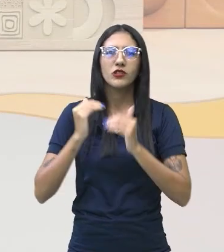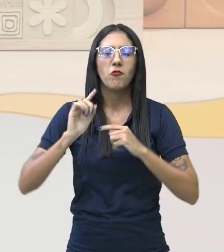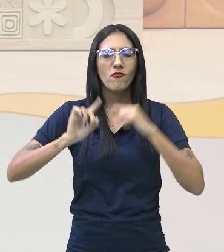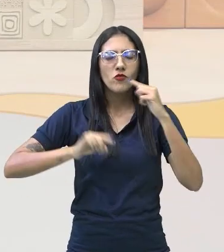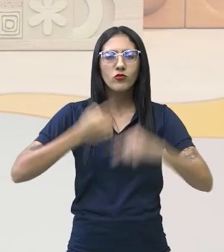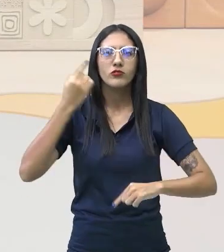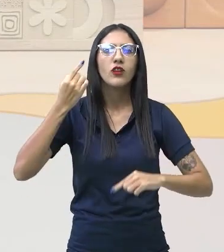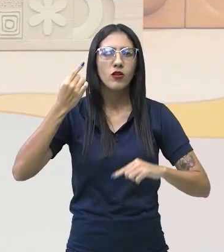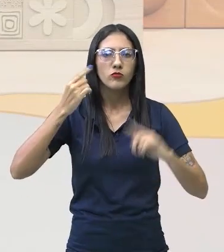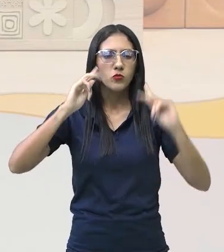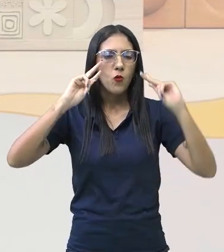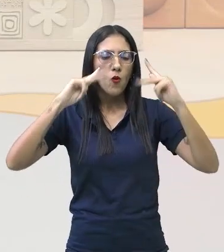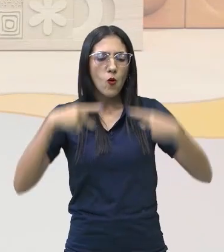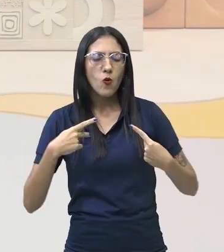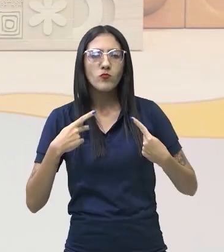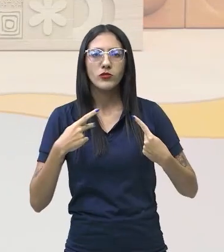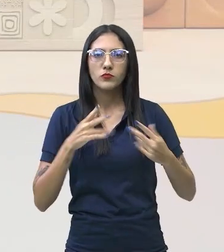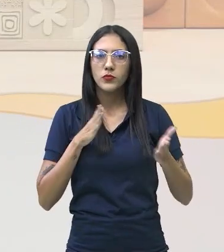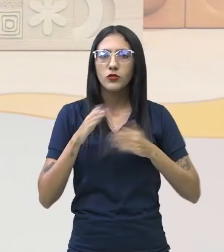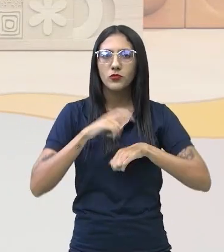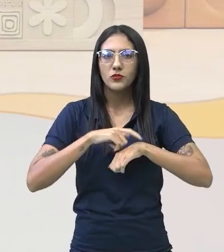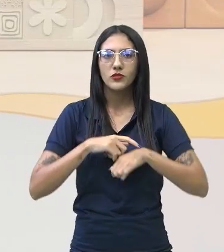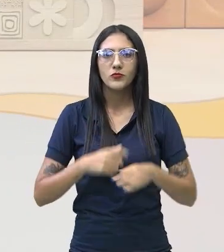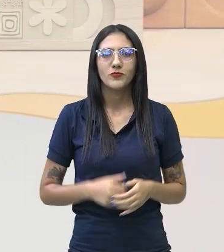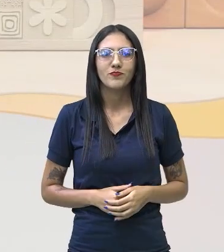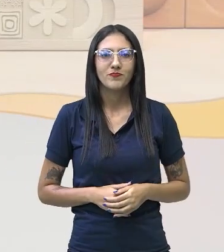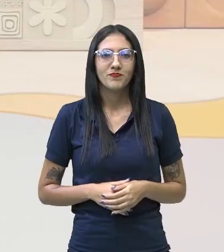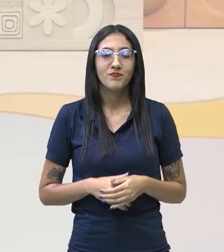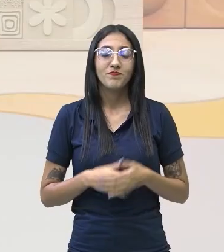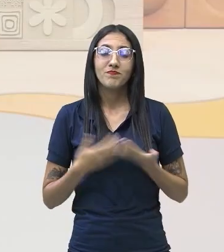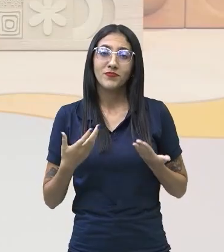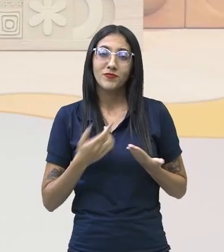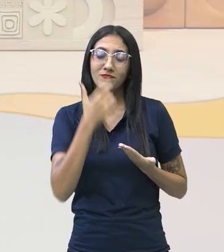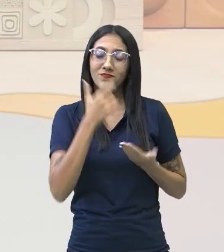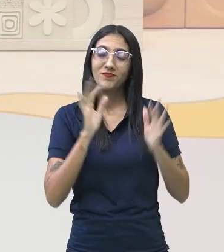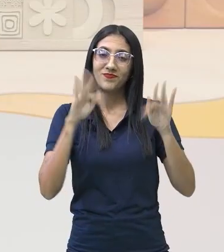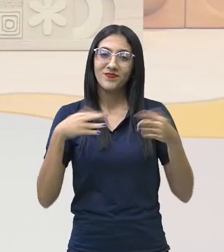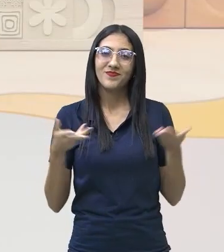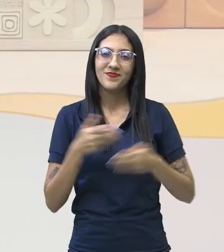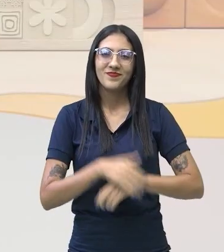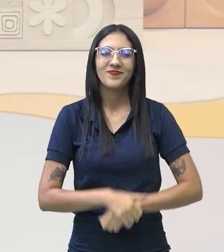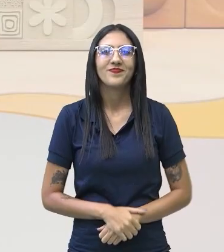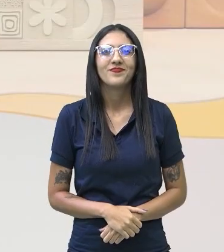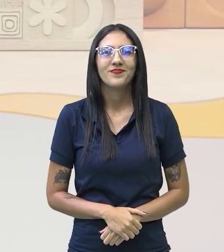homem tentando conversar, então, com o tempo. E por aqui, então, a professora se despede.